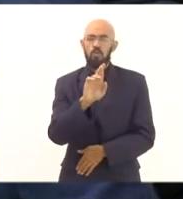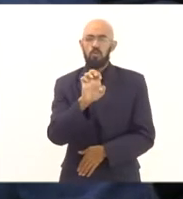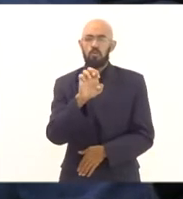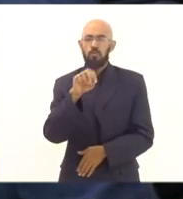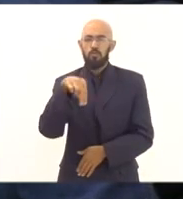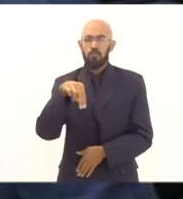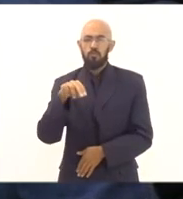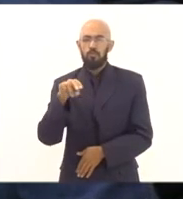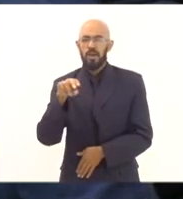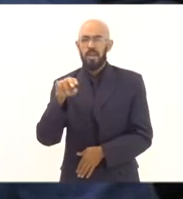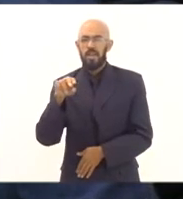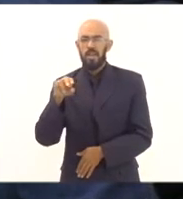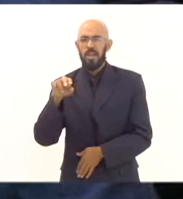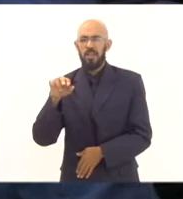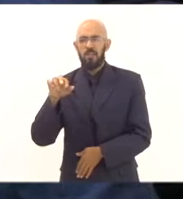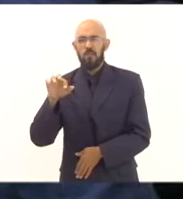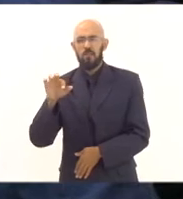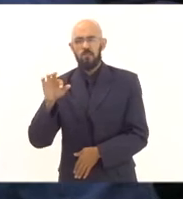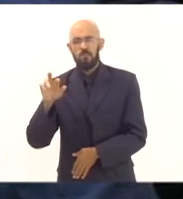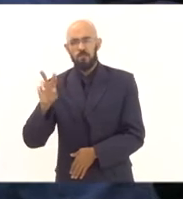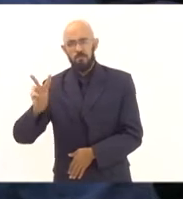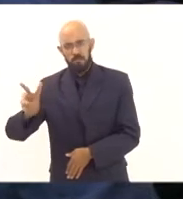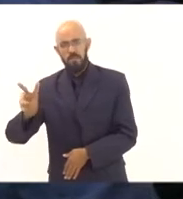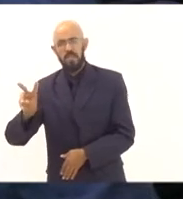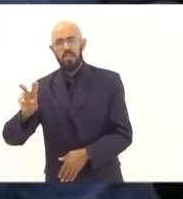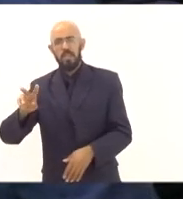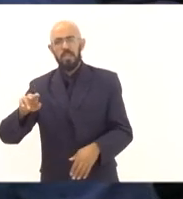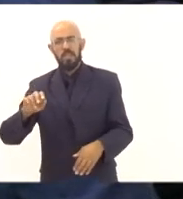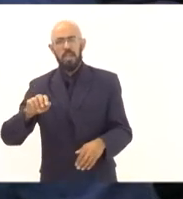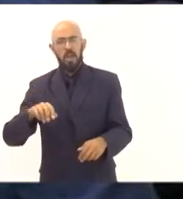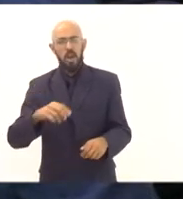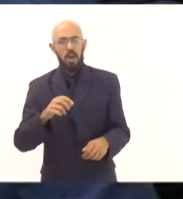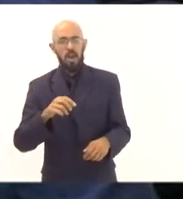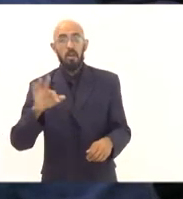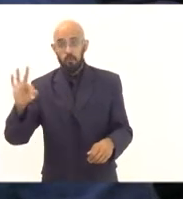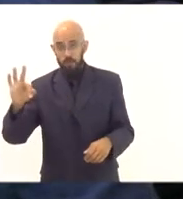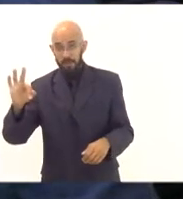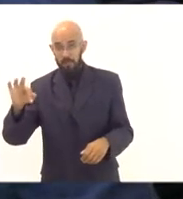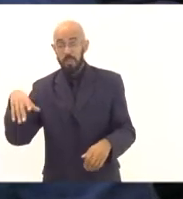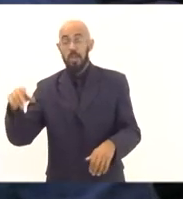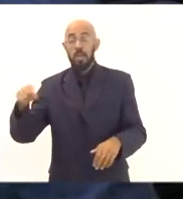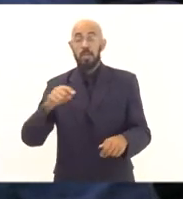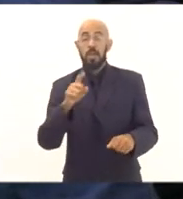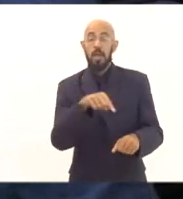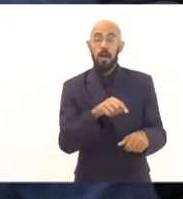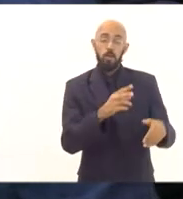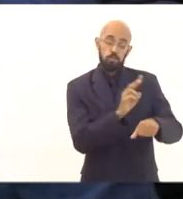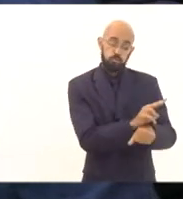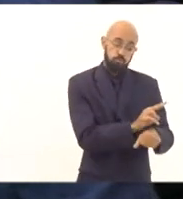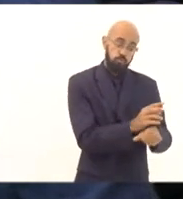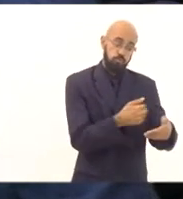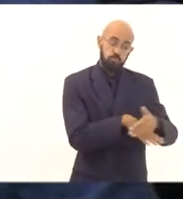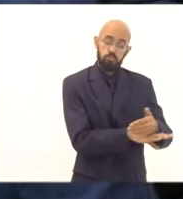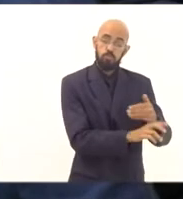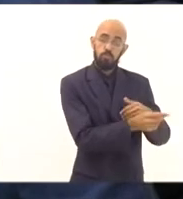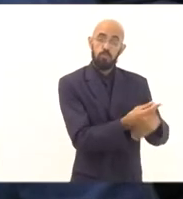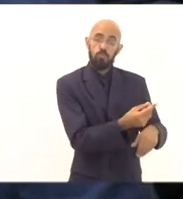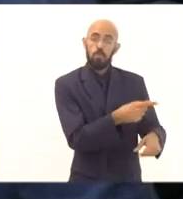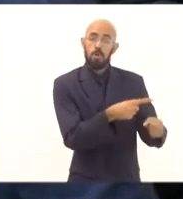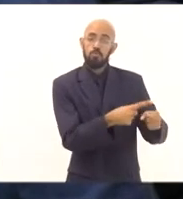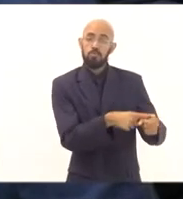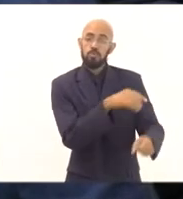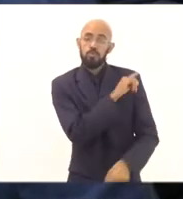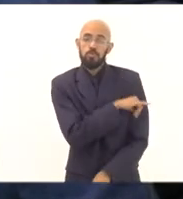e o fundo o fundo de recuperação dos Municípios Fluminenses e criou uma condição especial nesse fundo